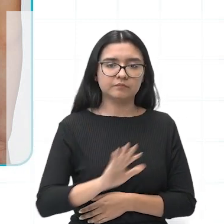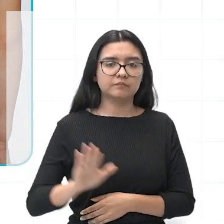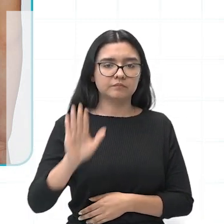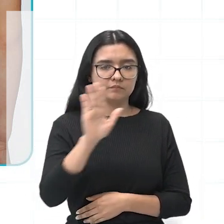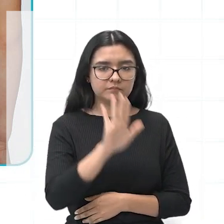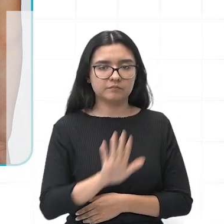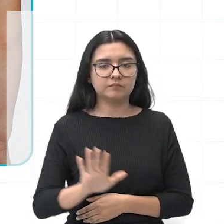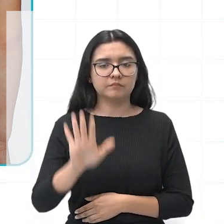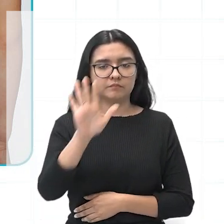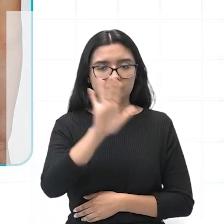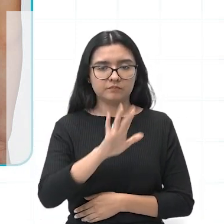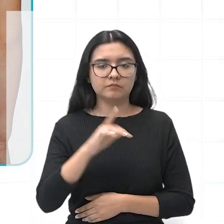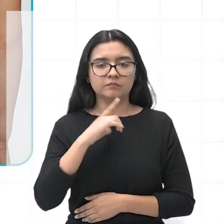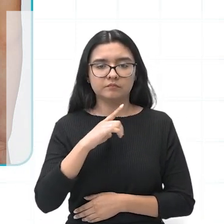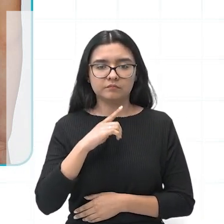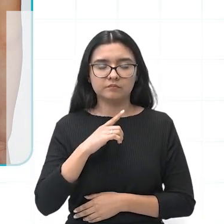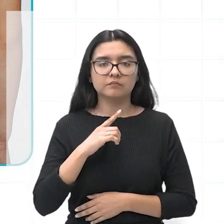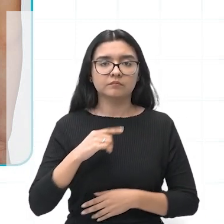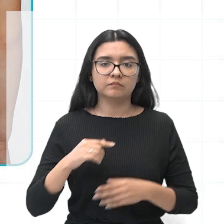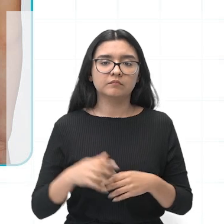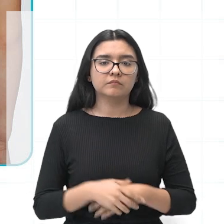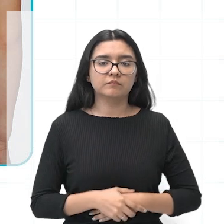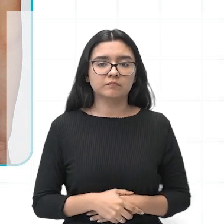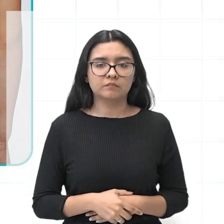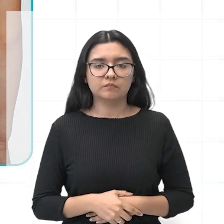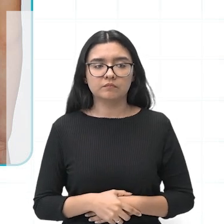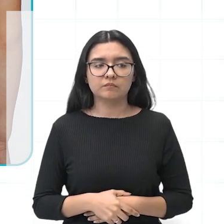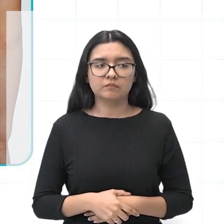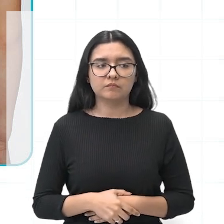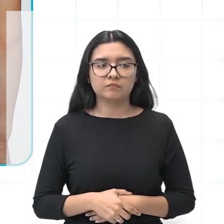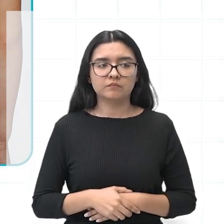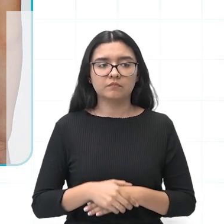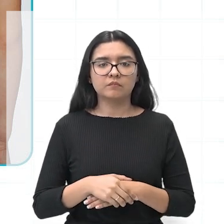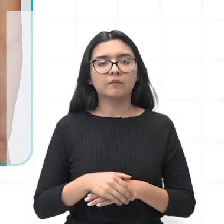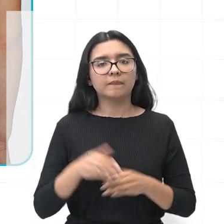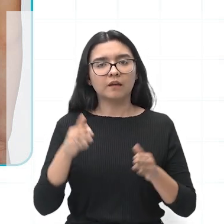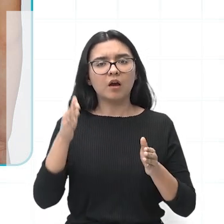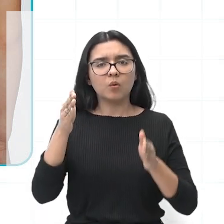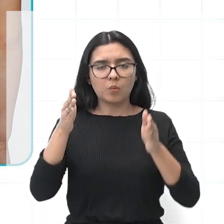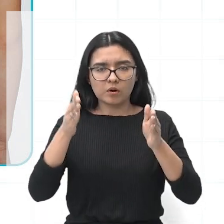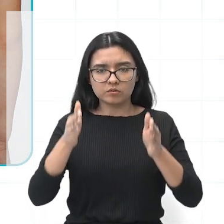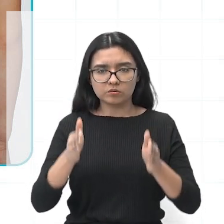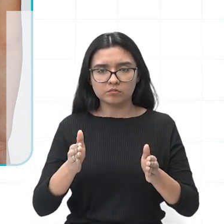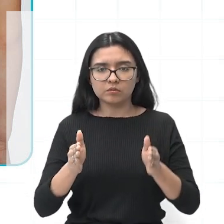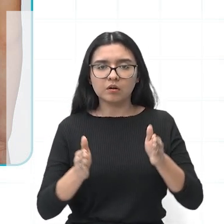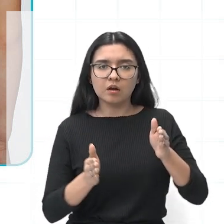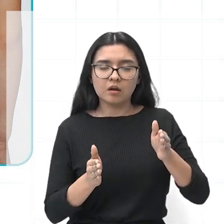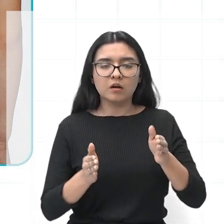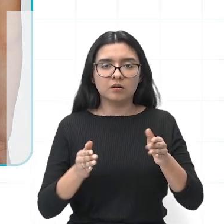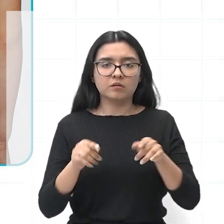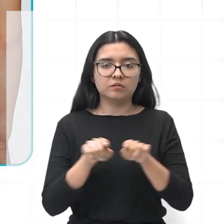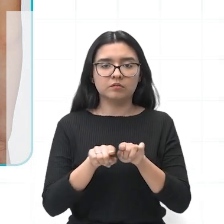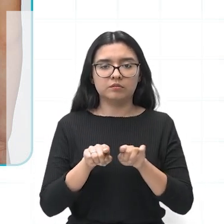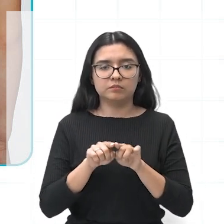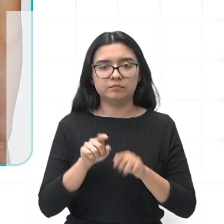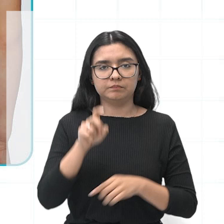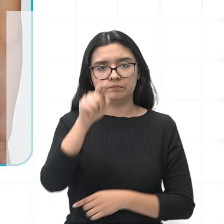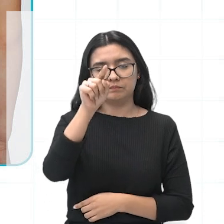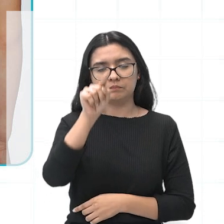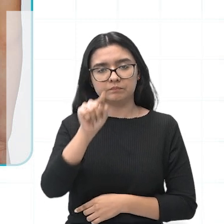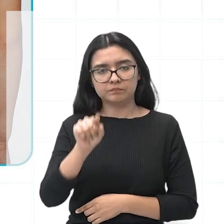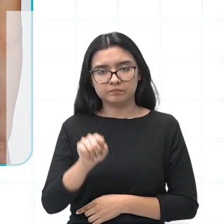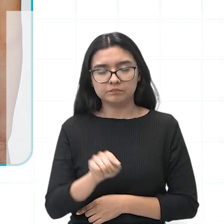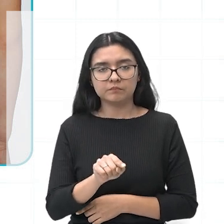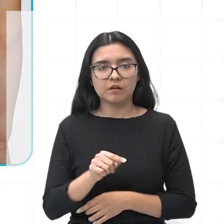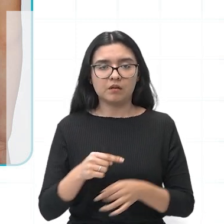tem o quadril mais elevado ali para a esquerda e mais retraído à direita,